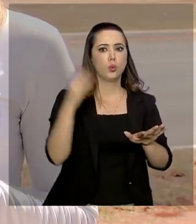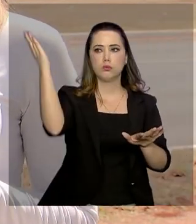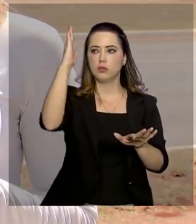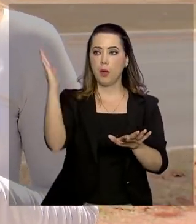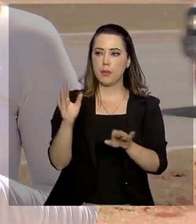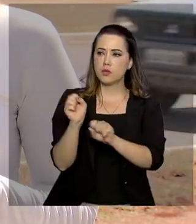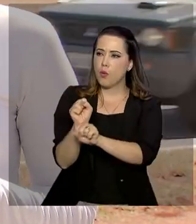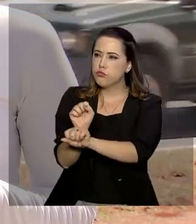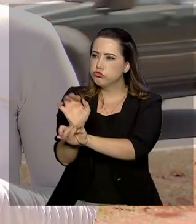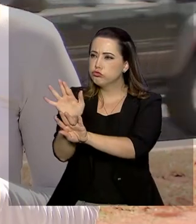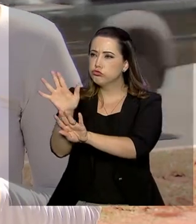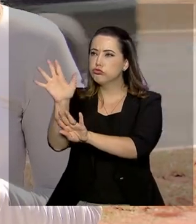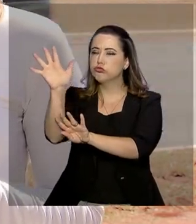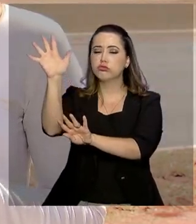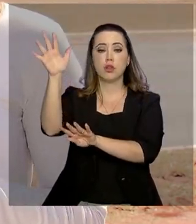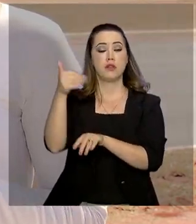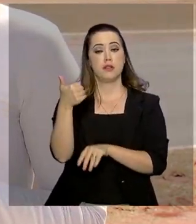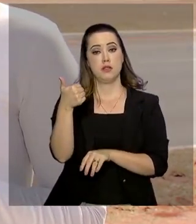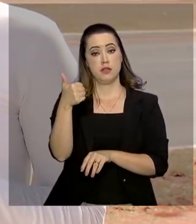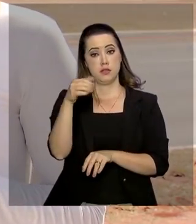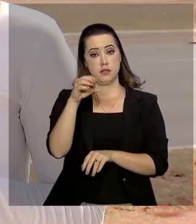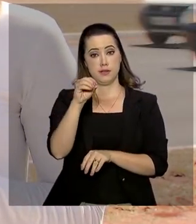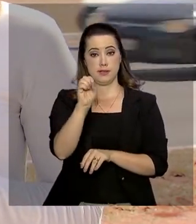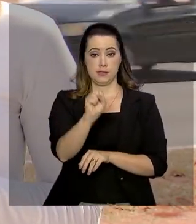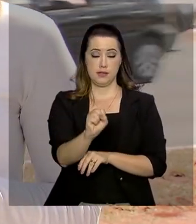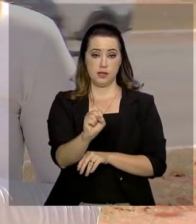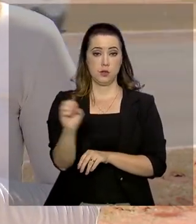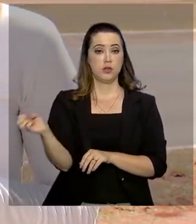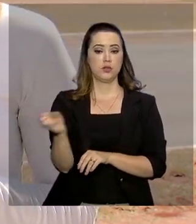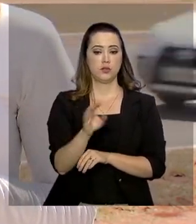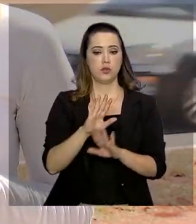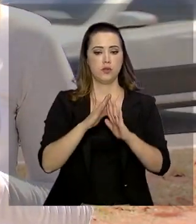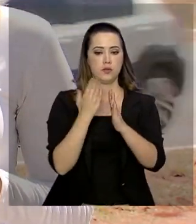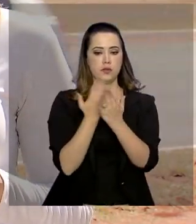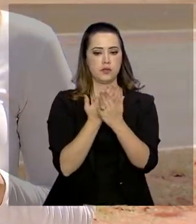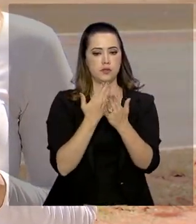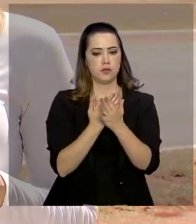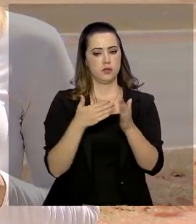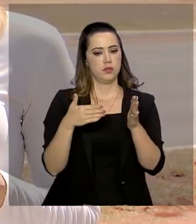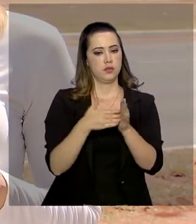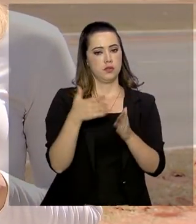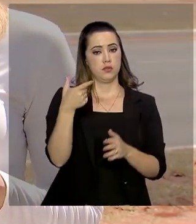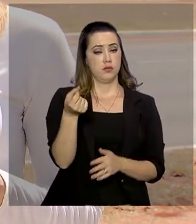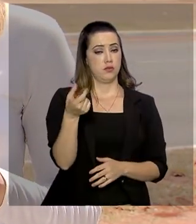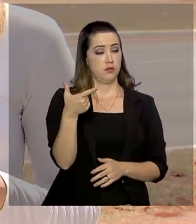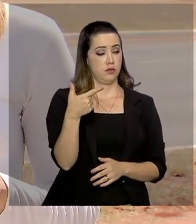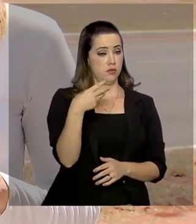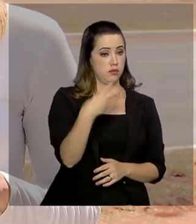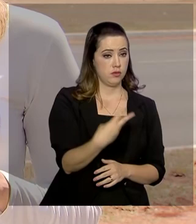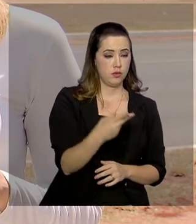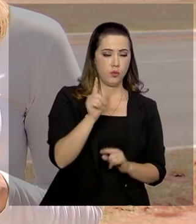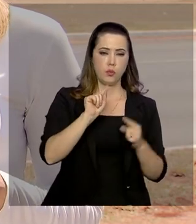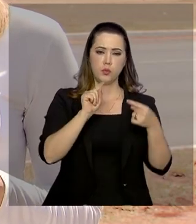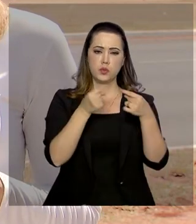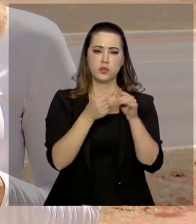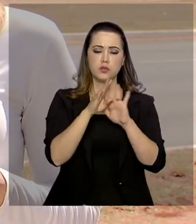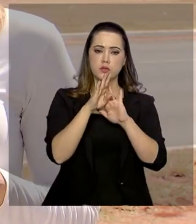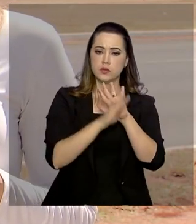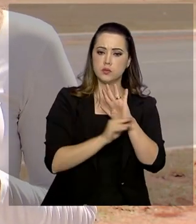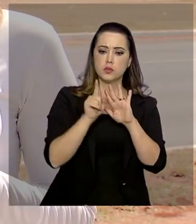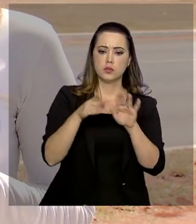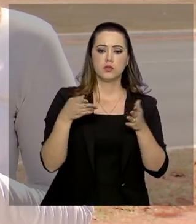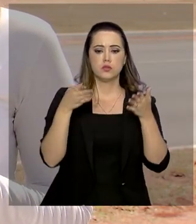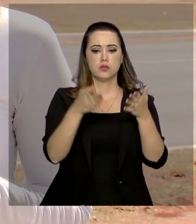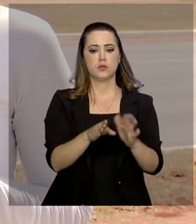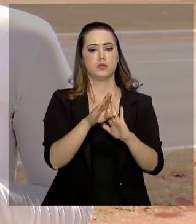implantar 108 novas escolas cívico-militares no país até 2023. O objetivo do projeto, que faz